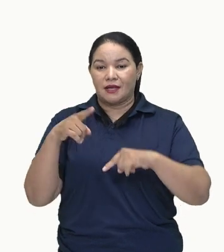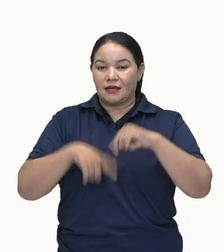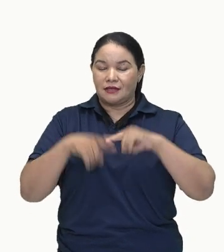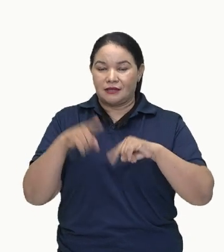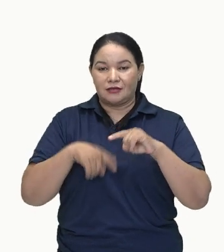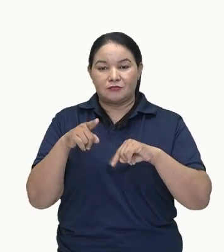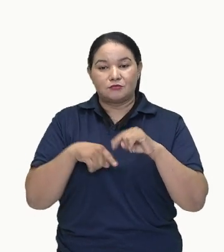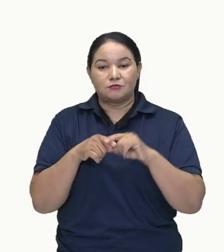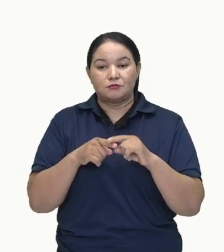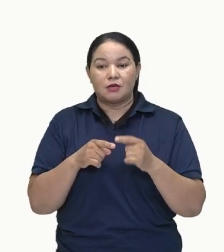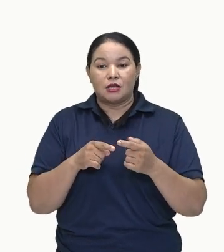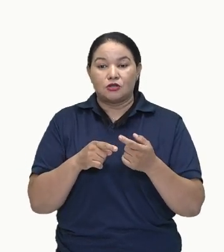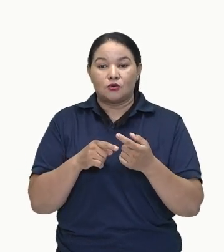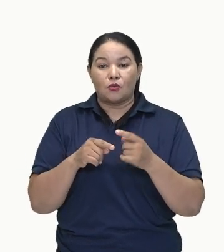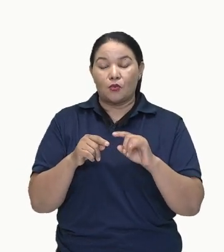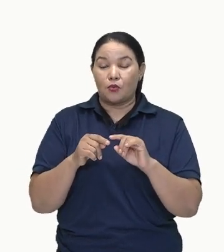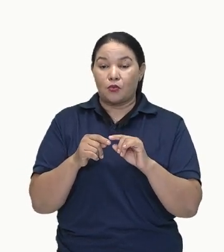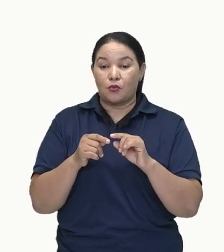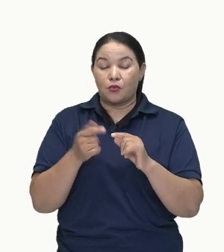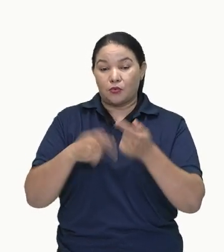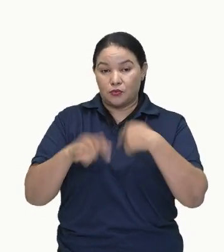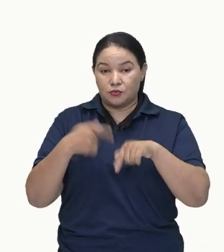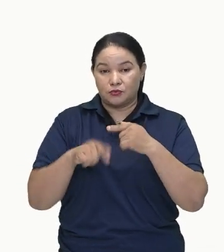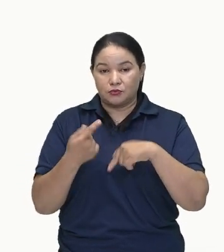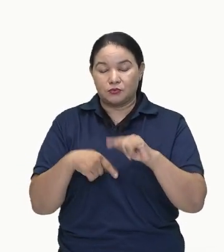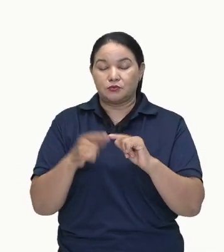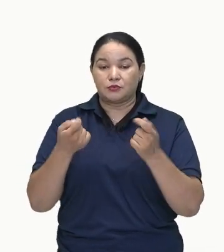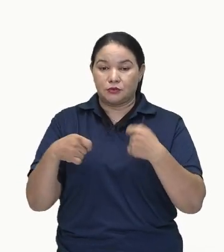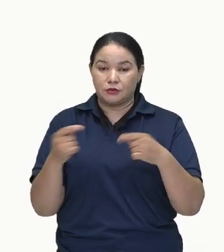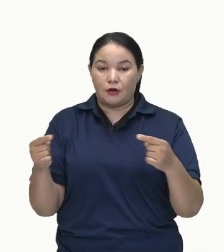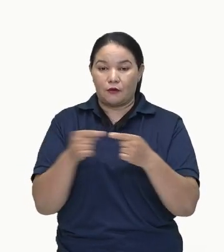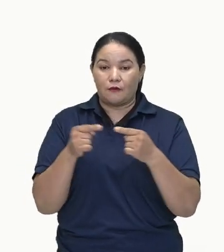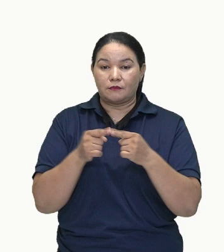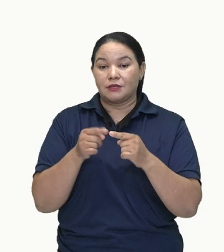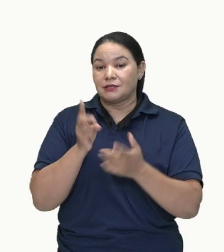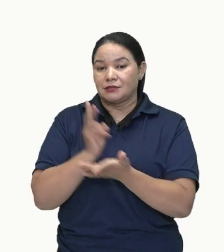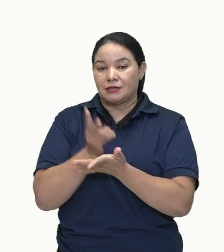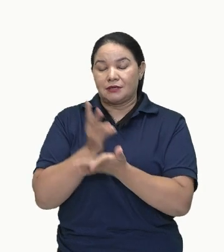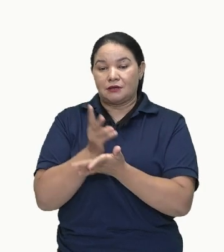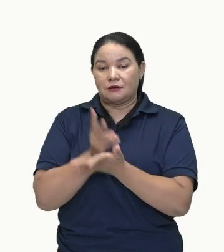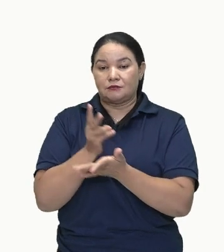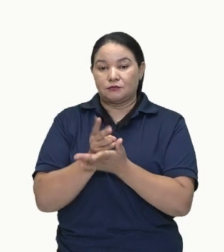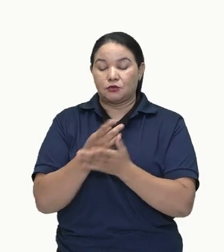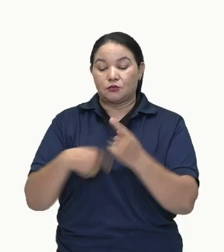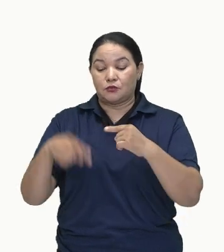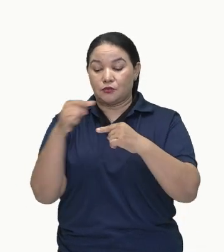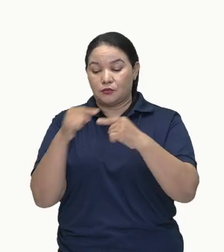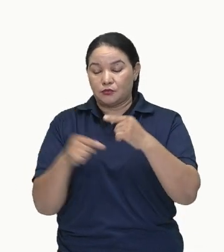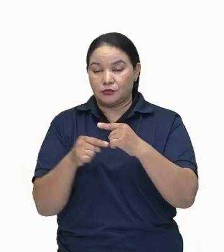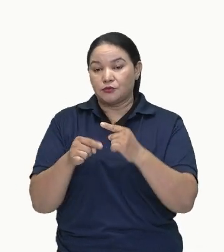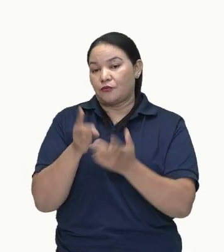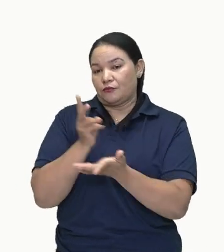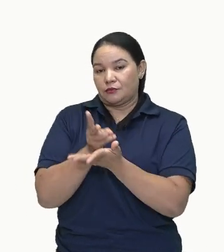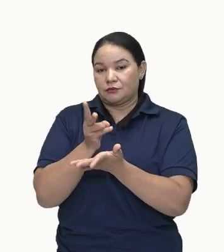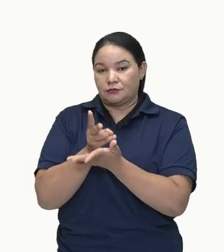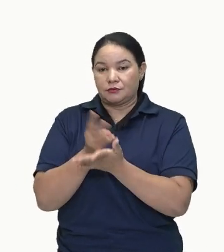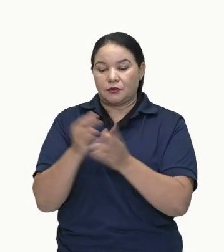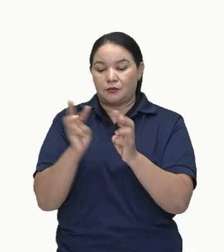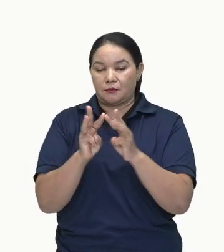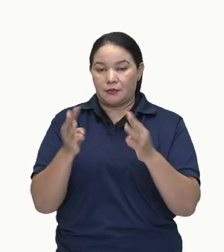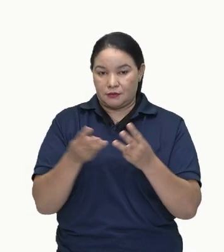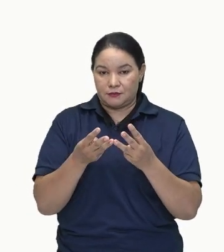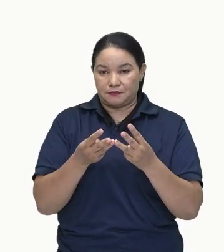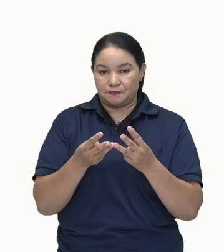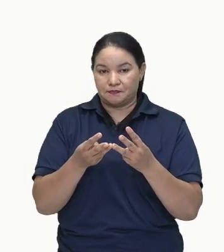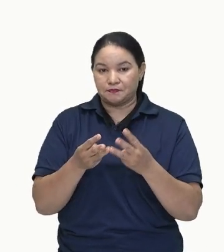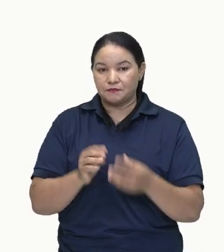elementos de um composto químico se combinam sempre em proporções fixas em massa. E